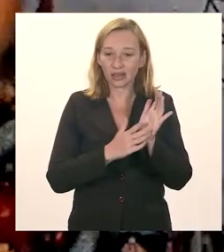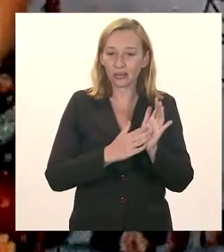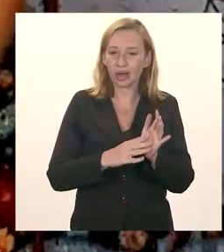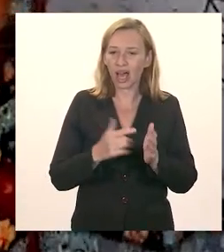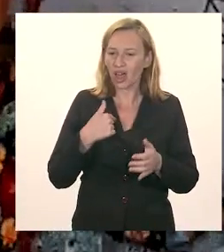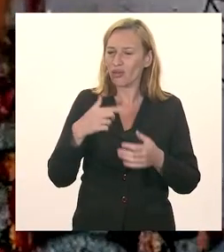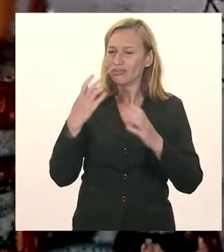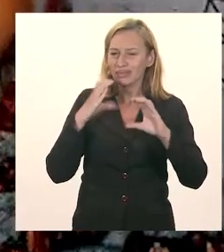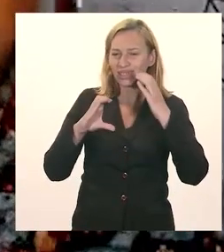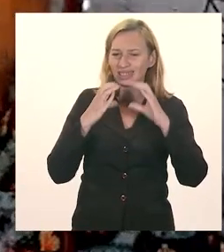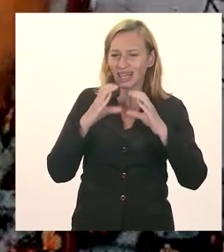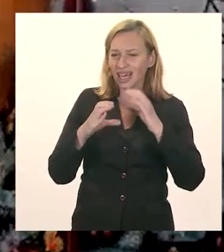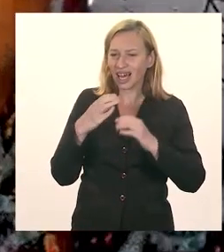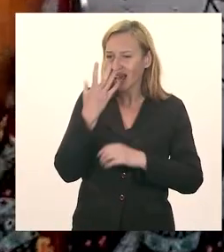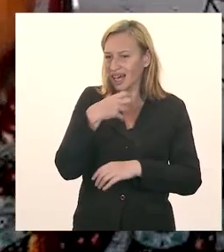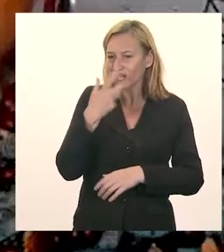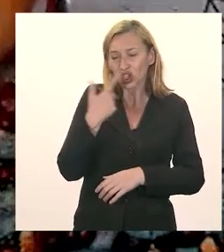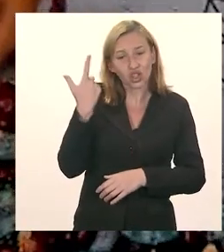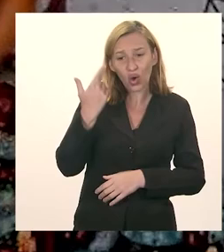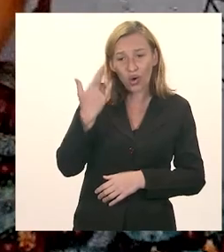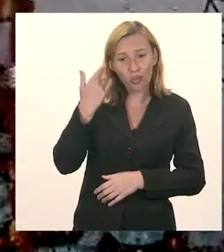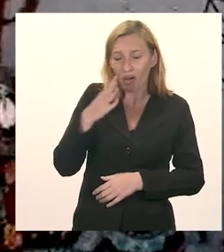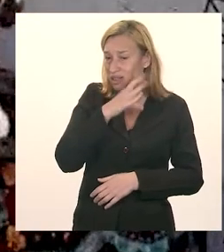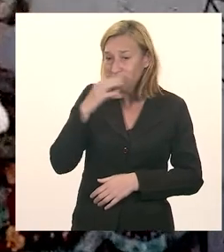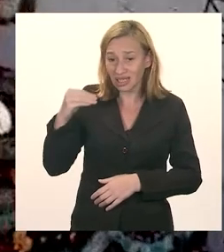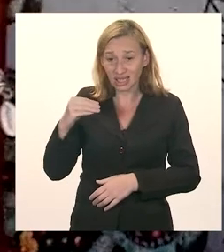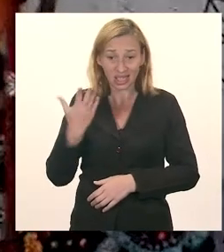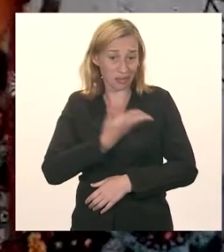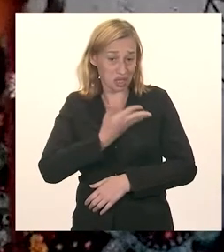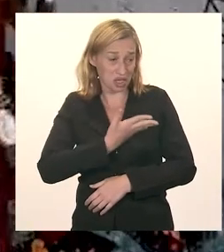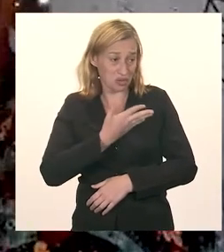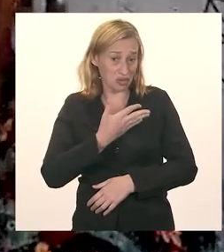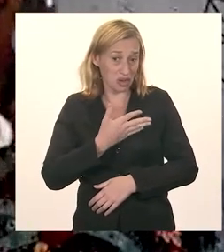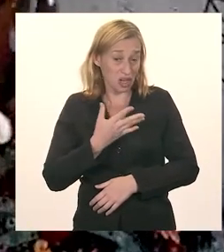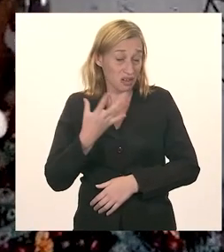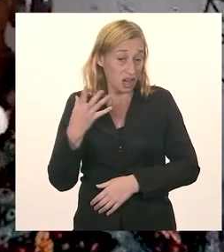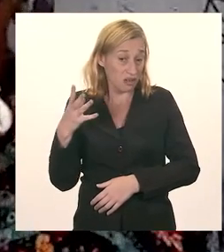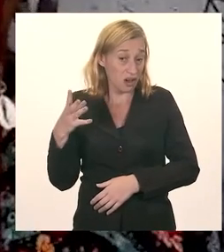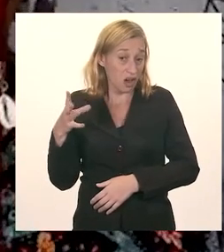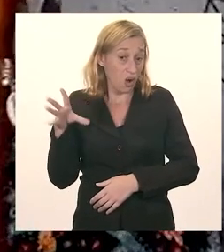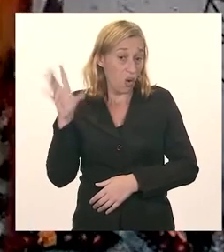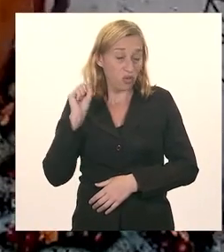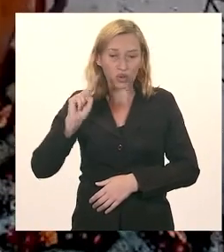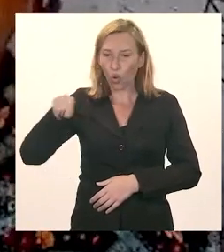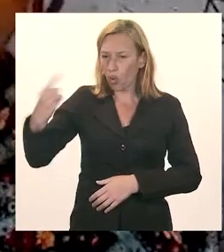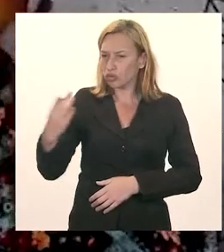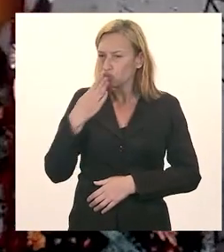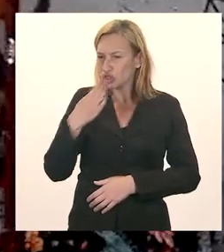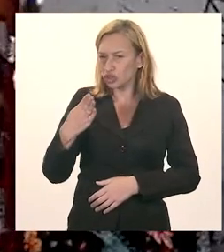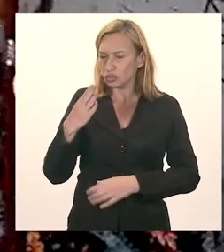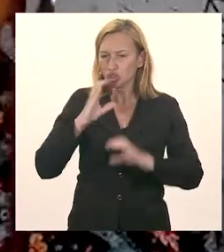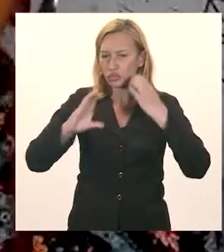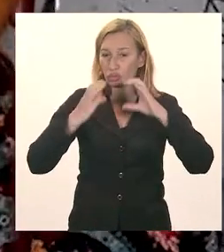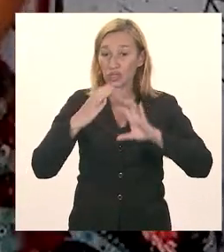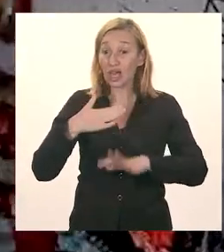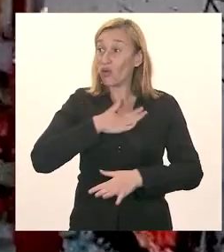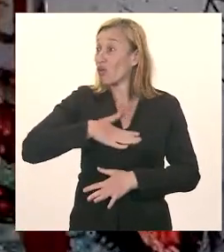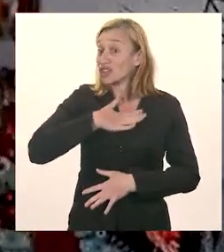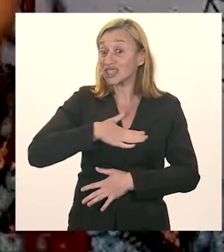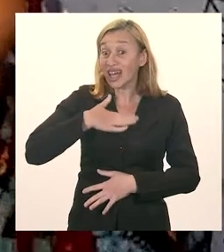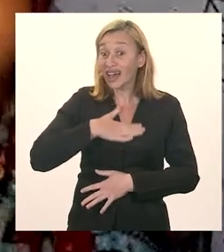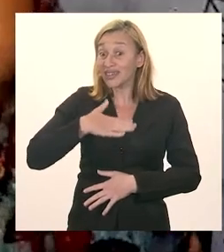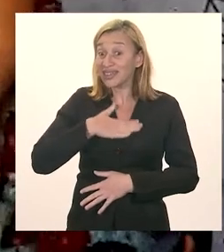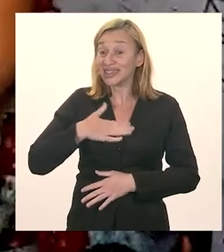eu comecei a cantar normal, sabe? Quando os adolescentes, enquanto meus amigos adolescentes escutavam outros estilos musicais,